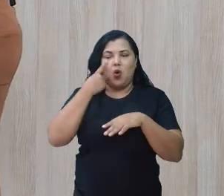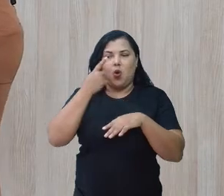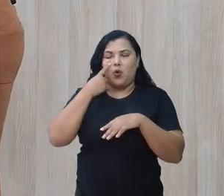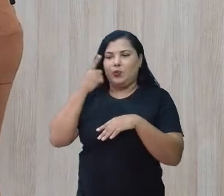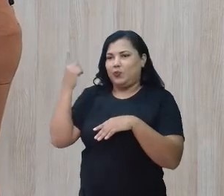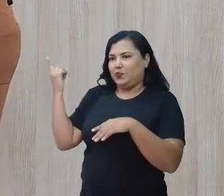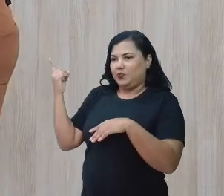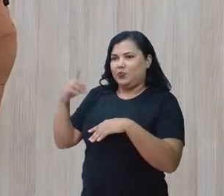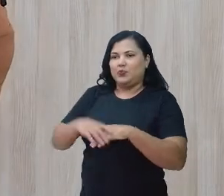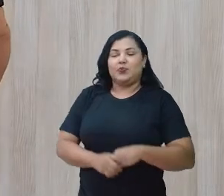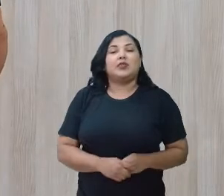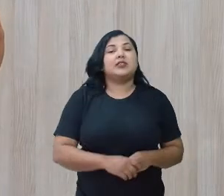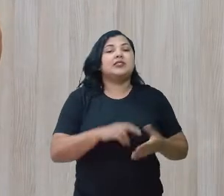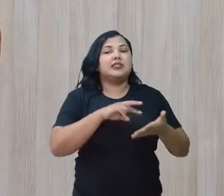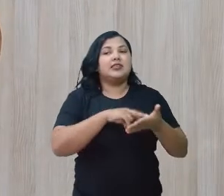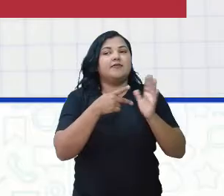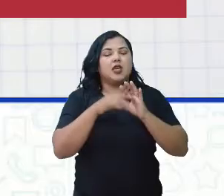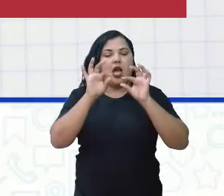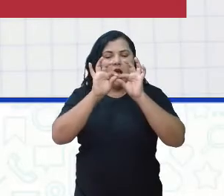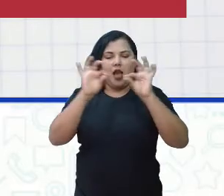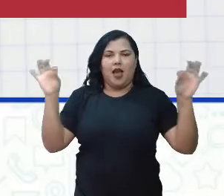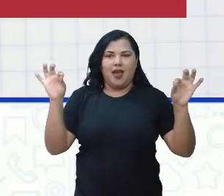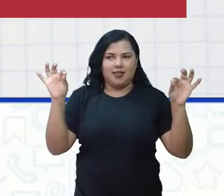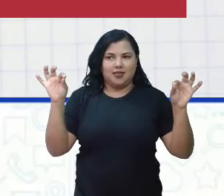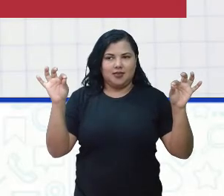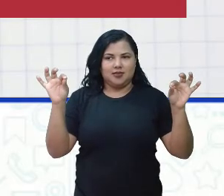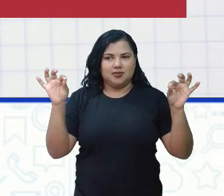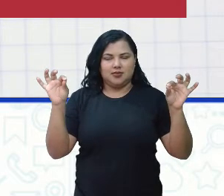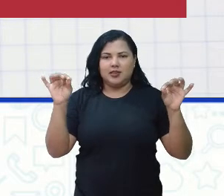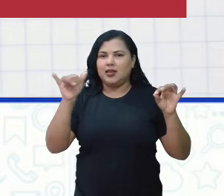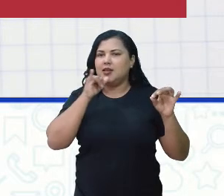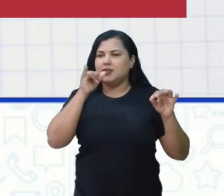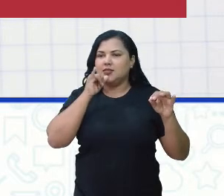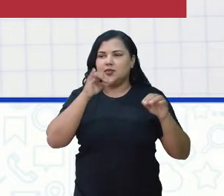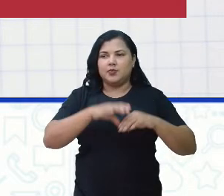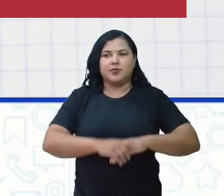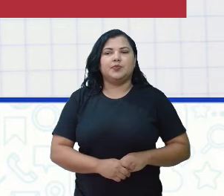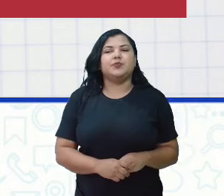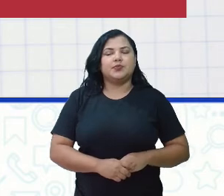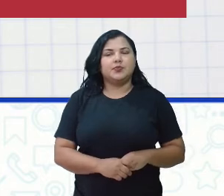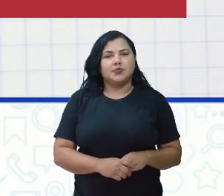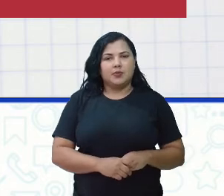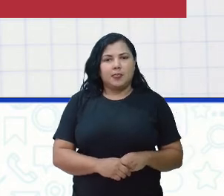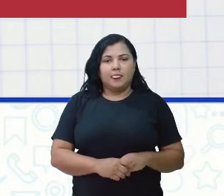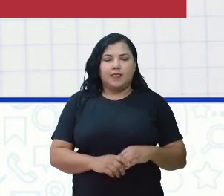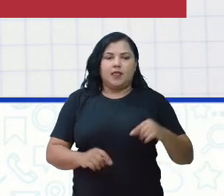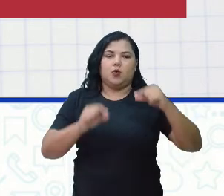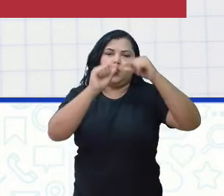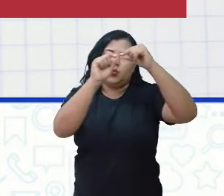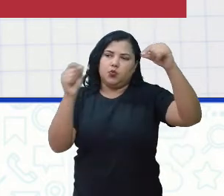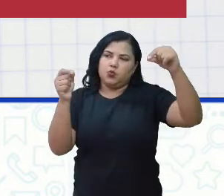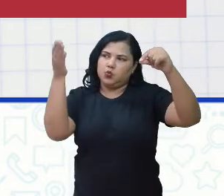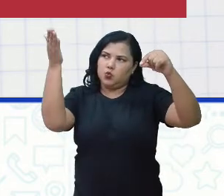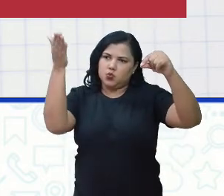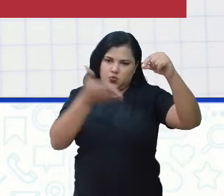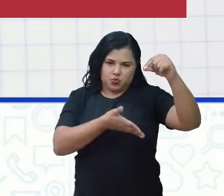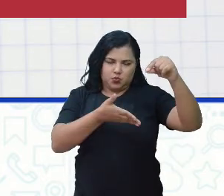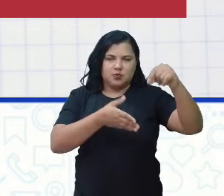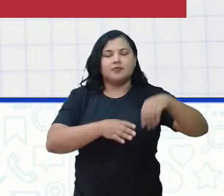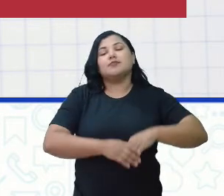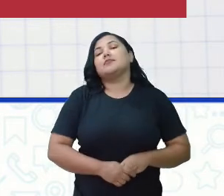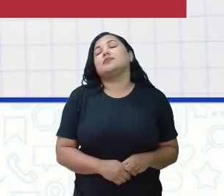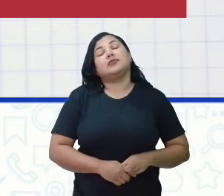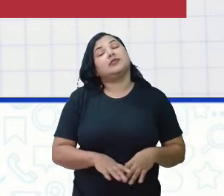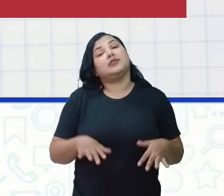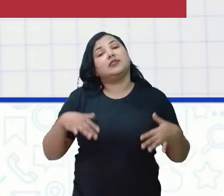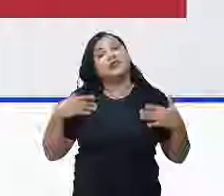ligadinhos. Que significa uma reta que intercepta não perpendicularmente uma outra reta ou um plano. Ou